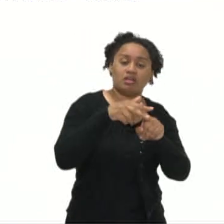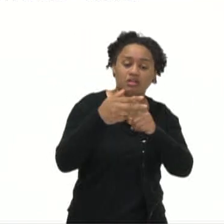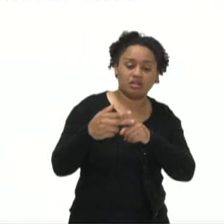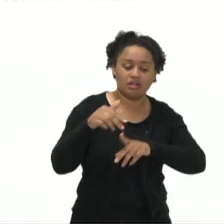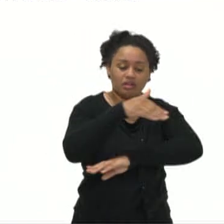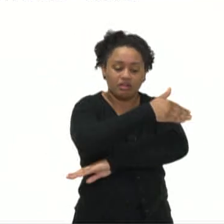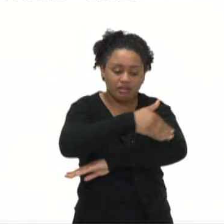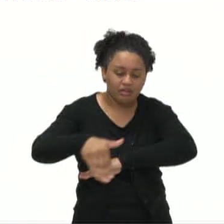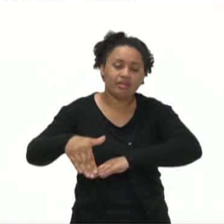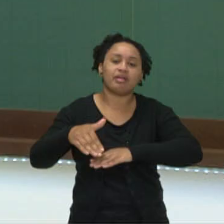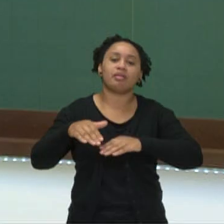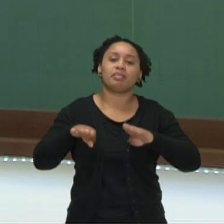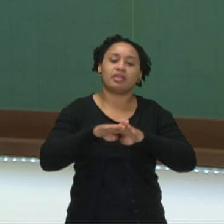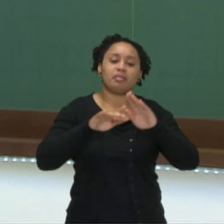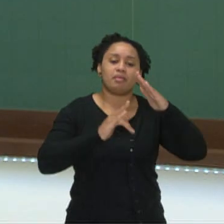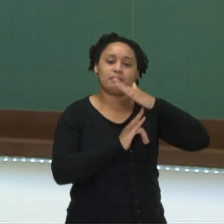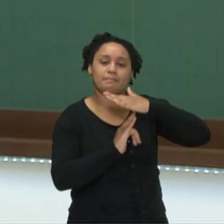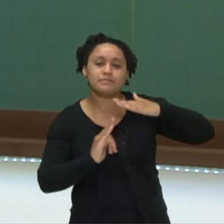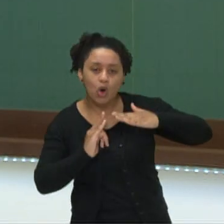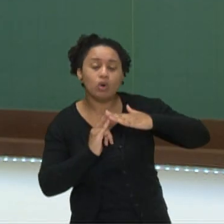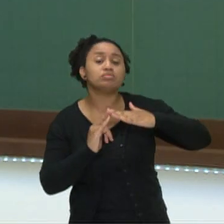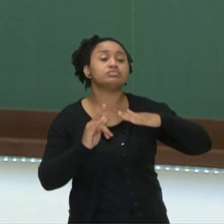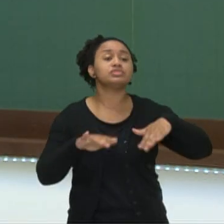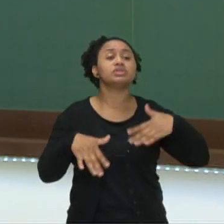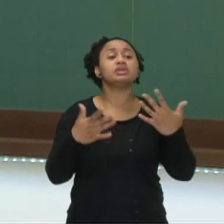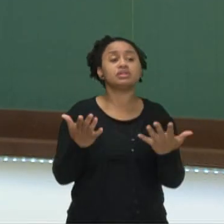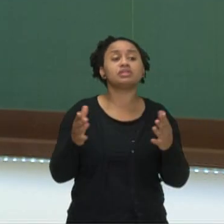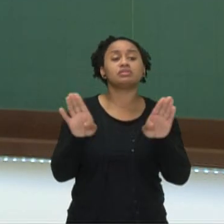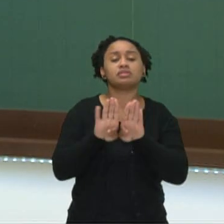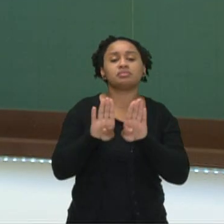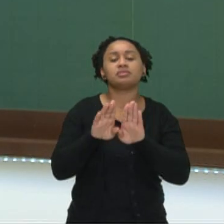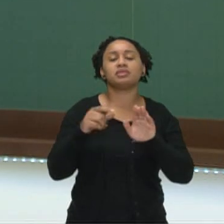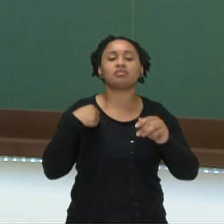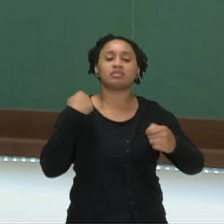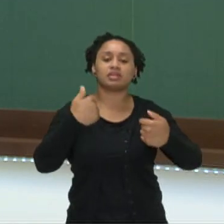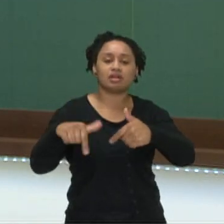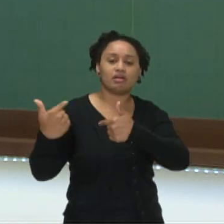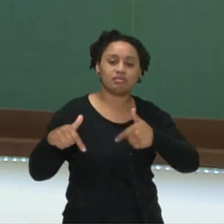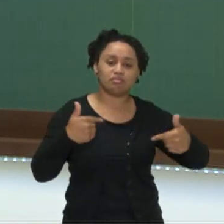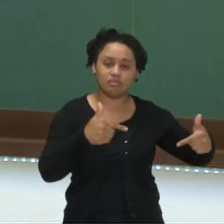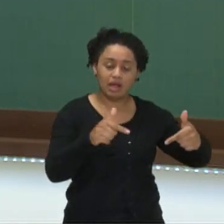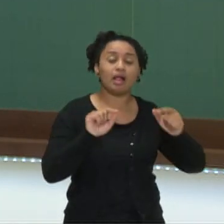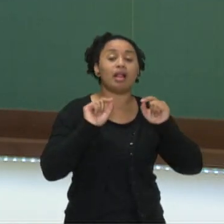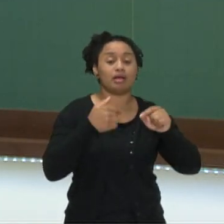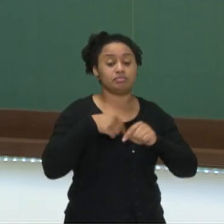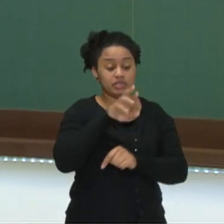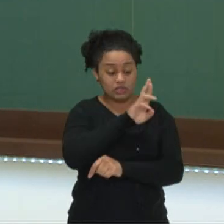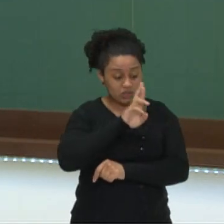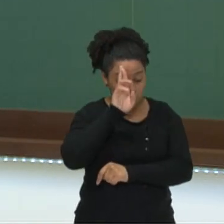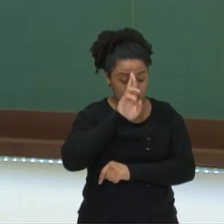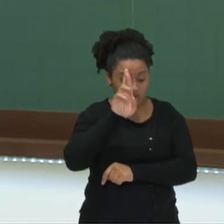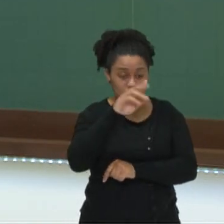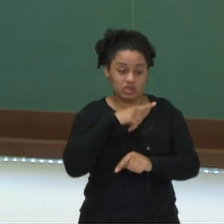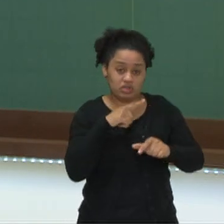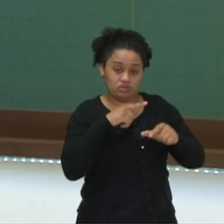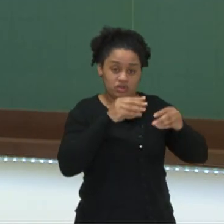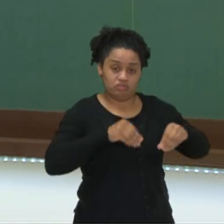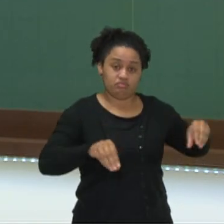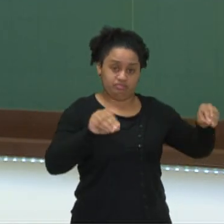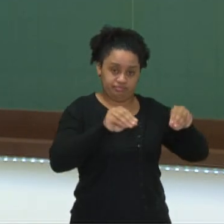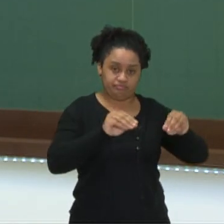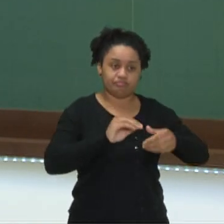consertar a ponte, certo? Então, de certa forma, você tinha que trabalhar também ali para o dono, para o duque ali, para o bispo daquela